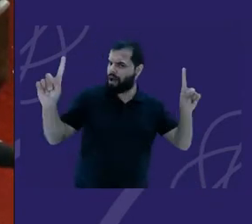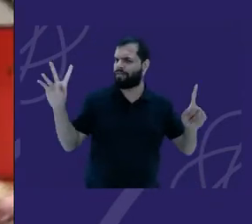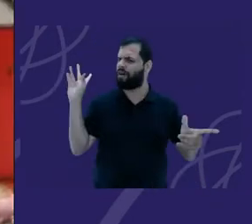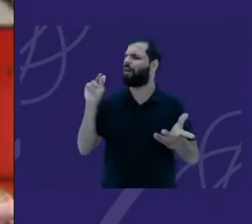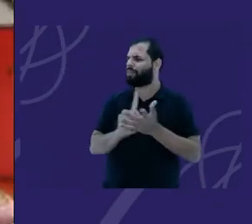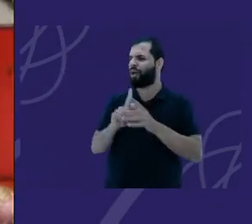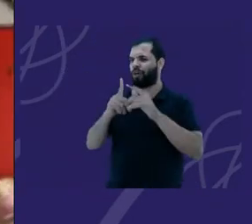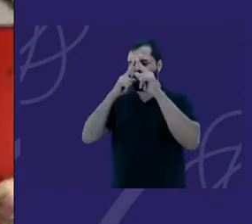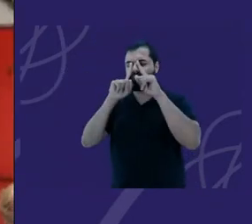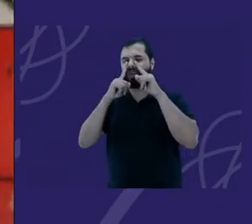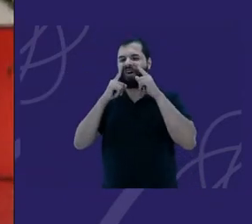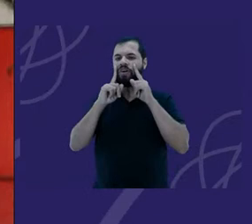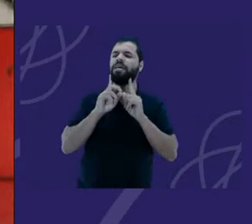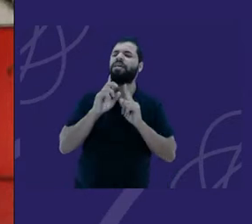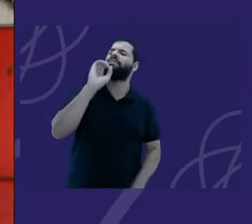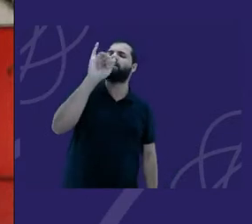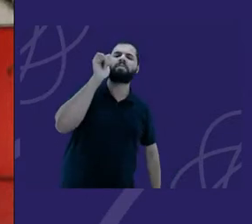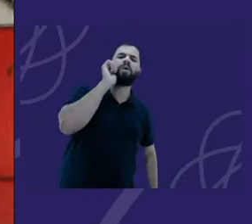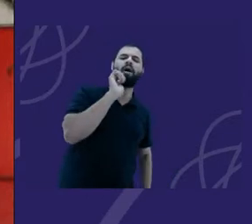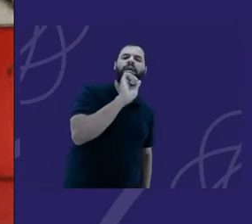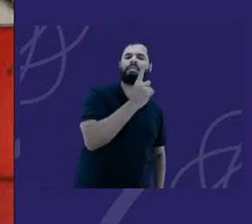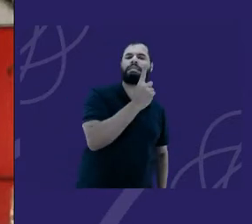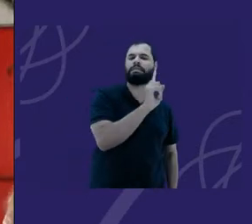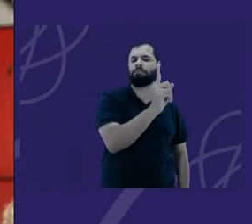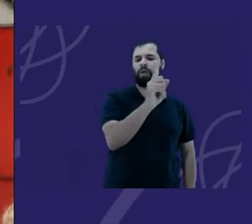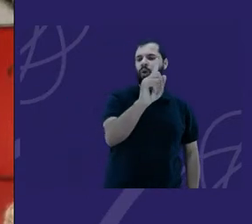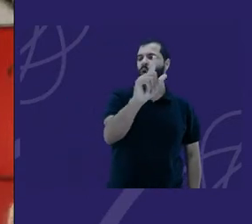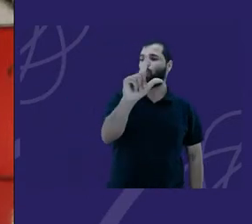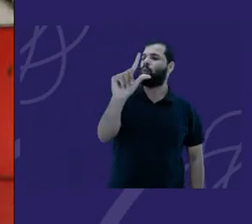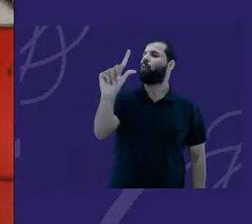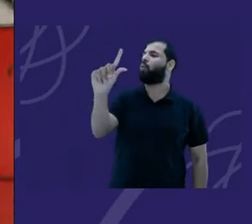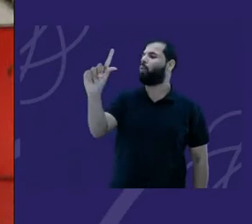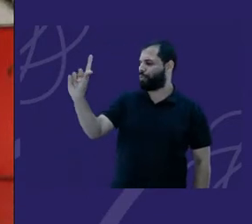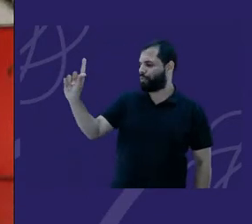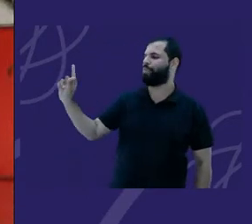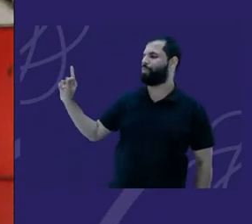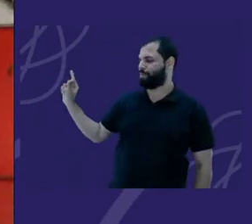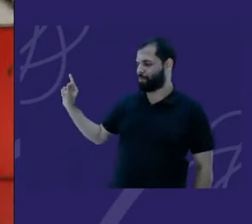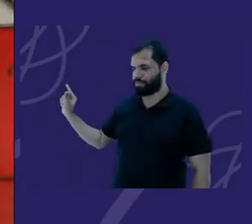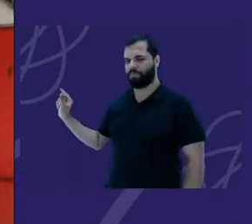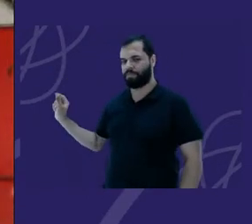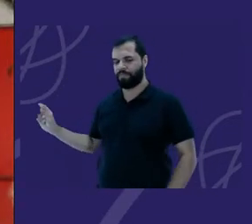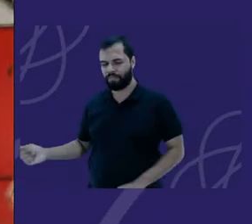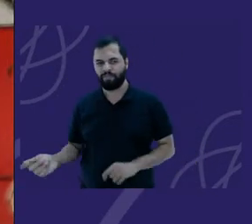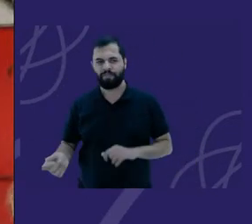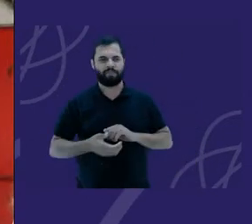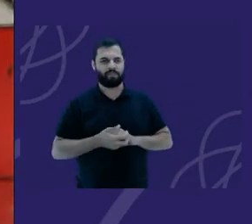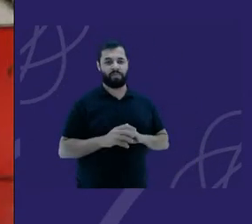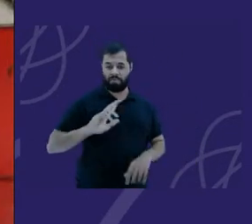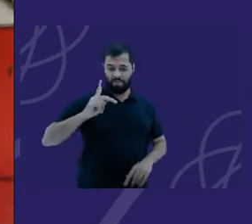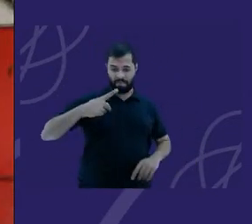Quando a mulher vai embora, vai embora. Na minha casa todo mundo é